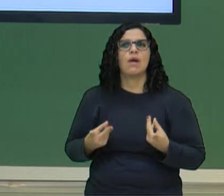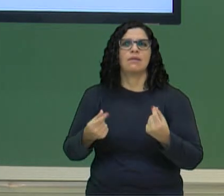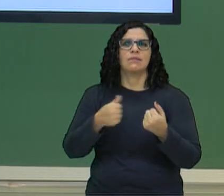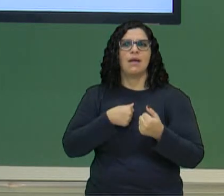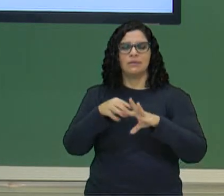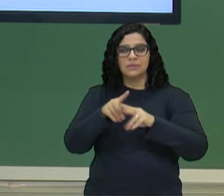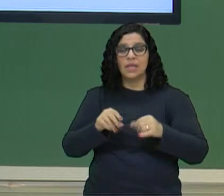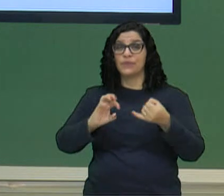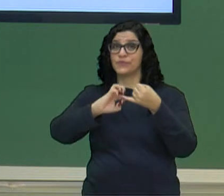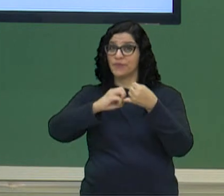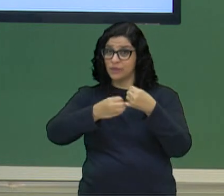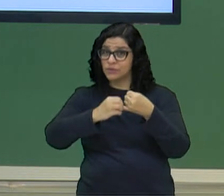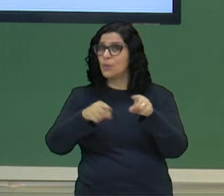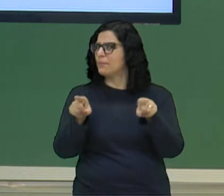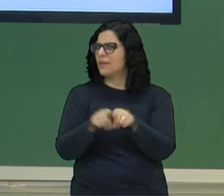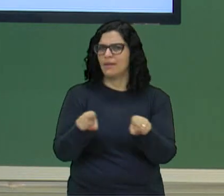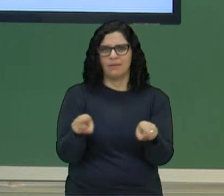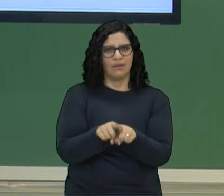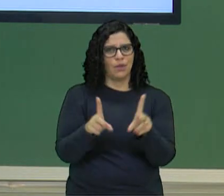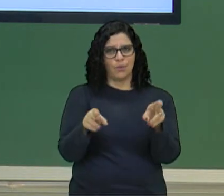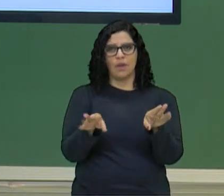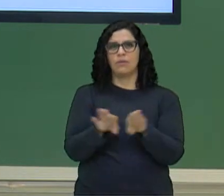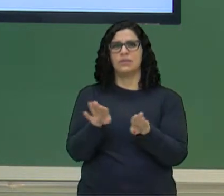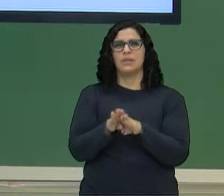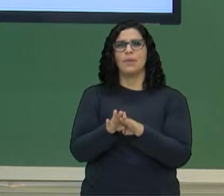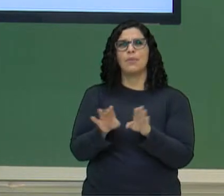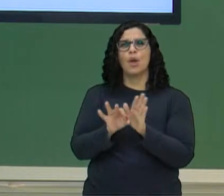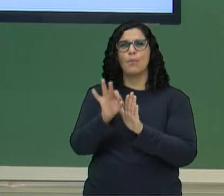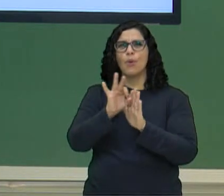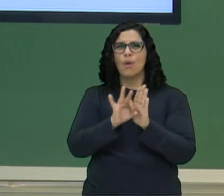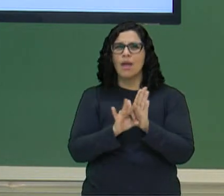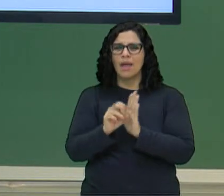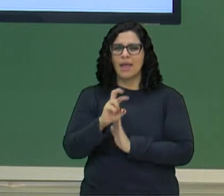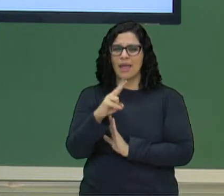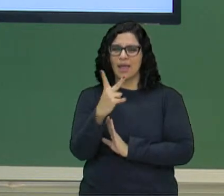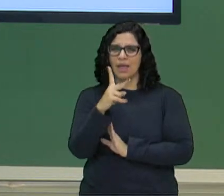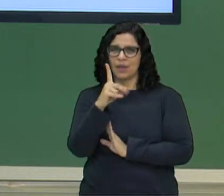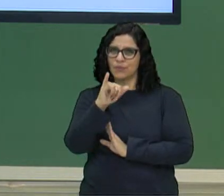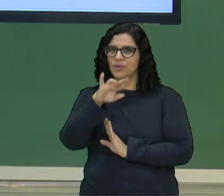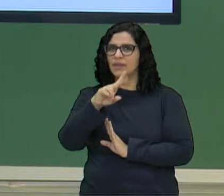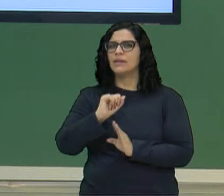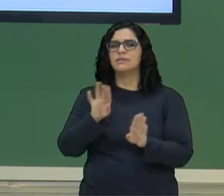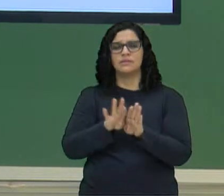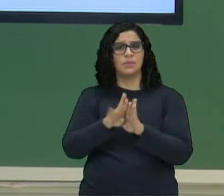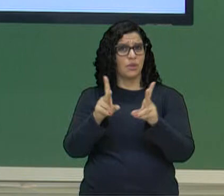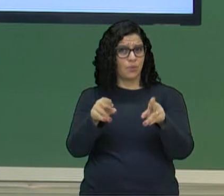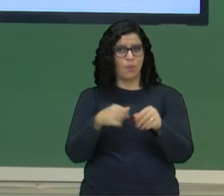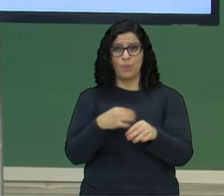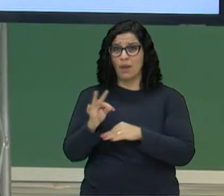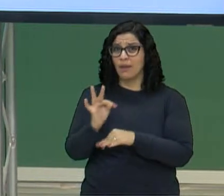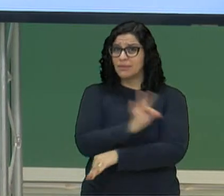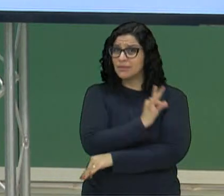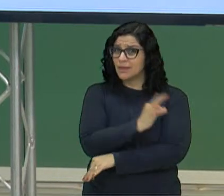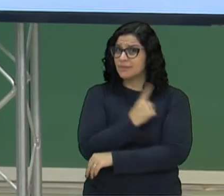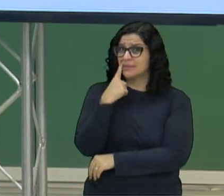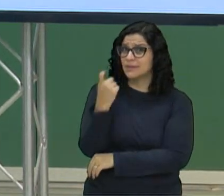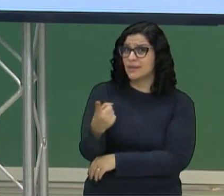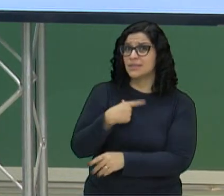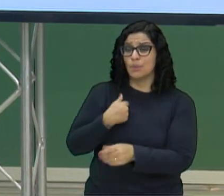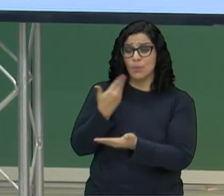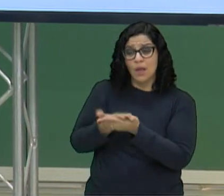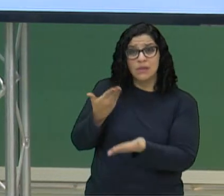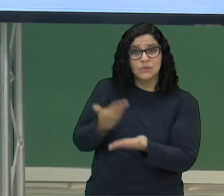adubam o feijão, adubam a ervilha, qualquer legume que você plante. Bem interessante essa técnica, né?